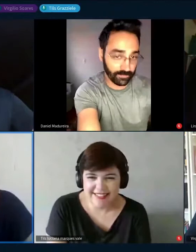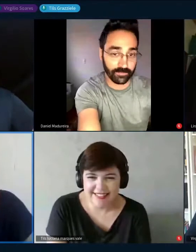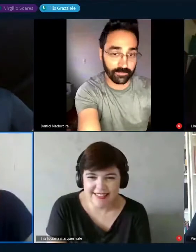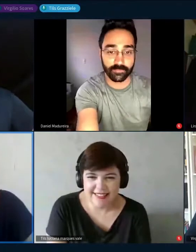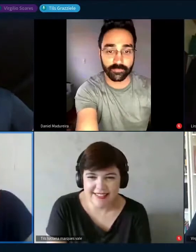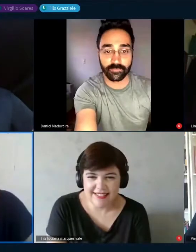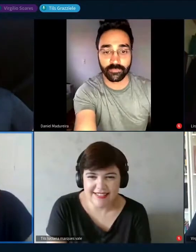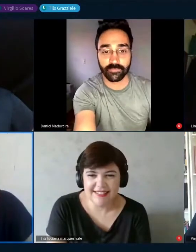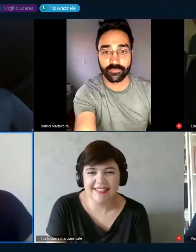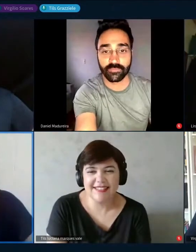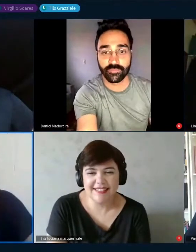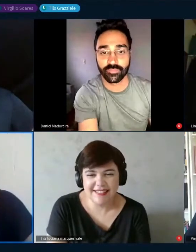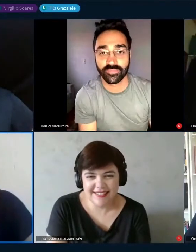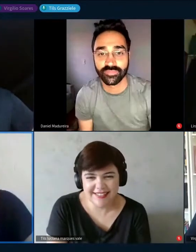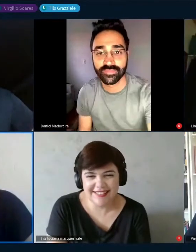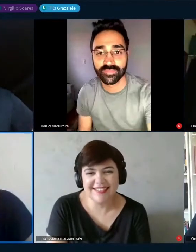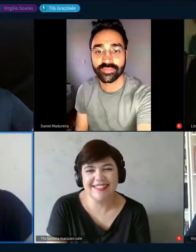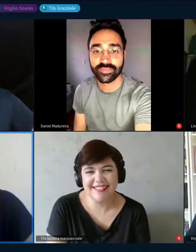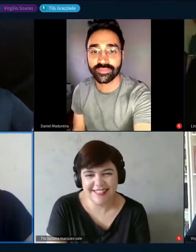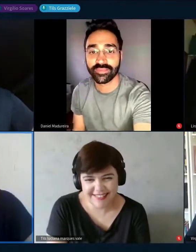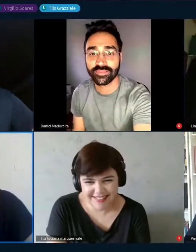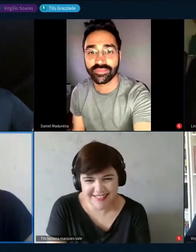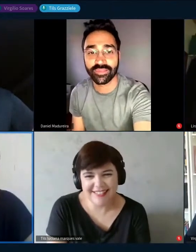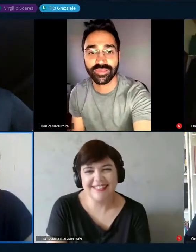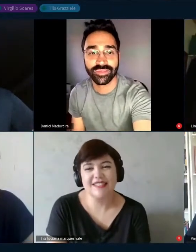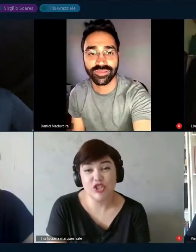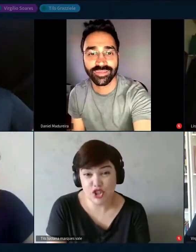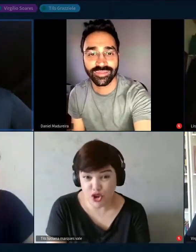Só tu mesmo pra madrugada assistir a defesa, viu?